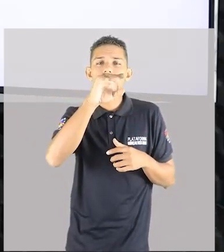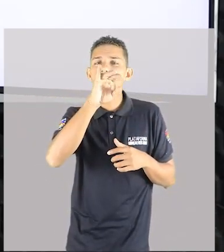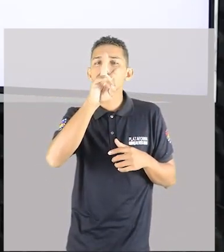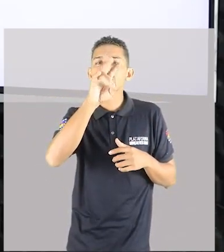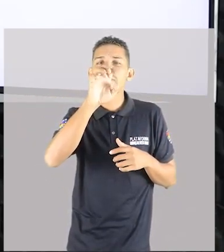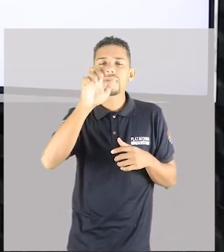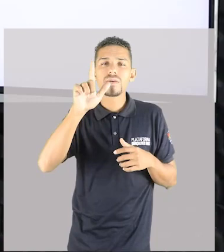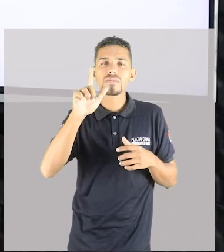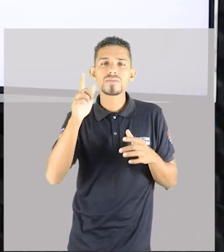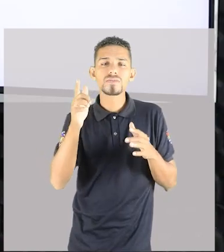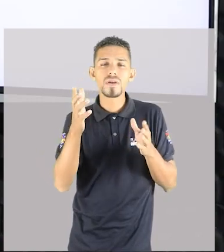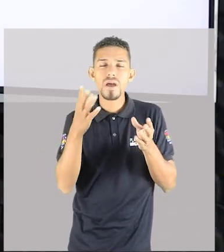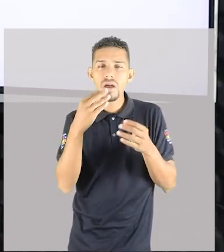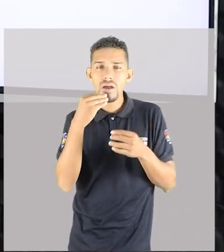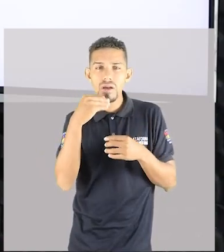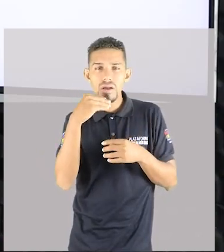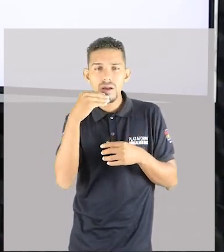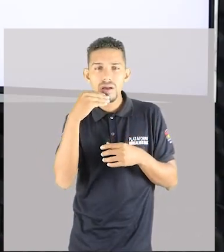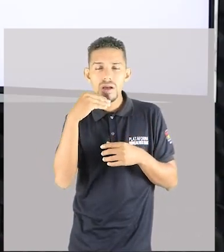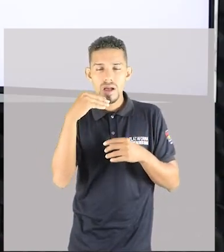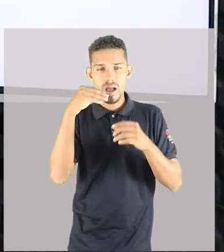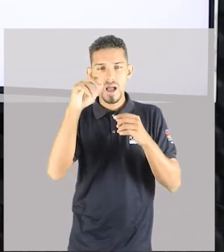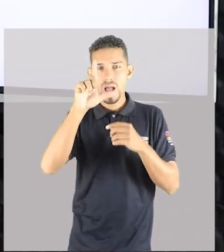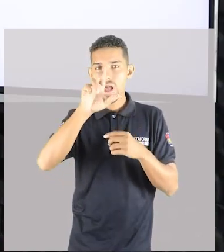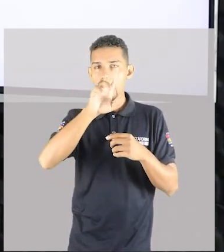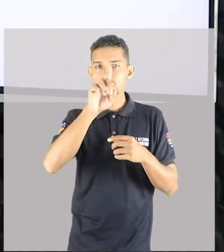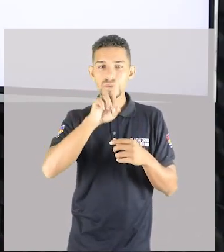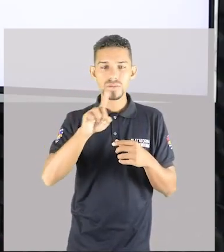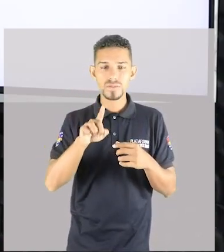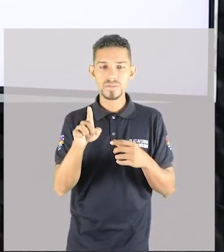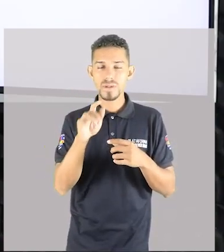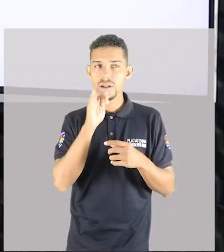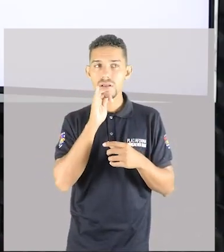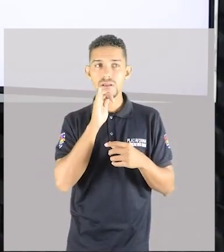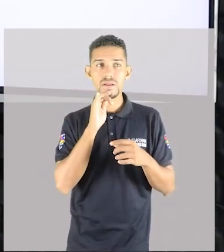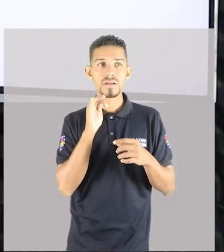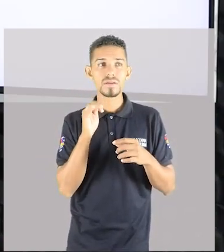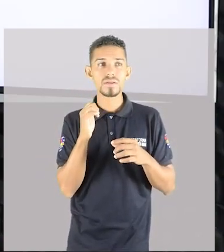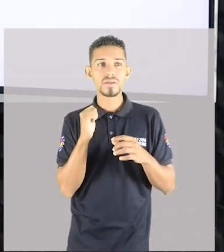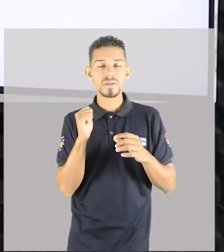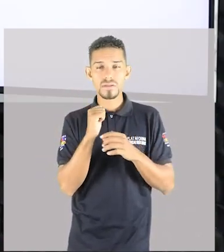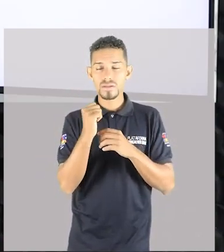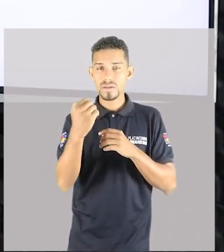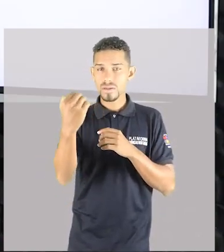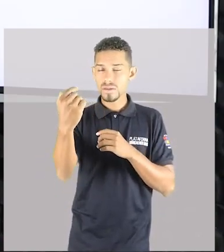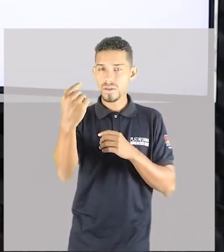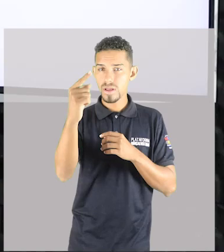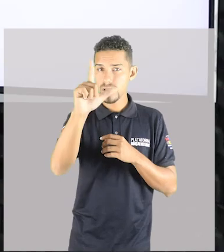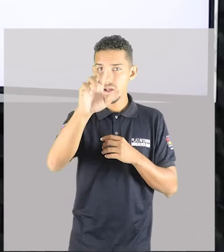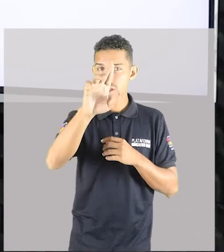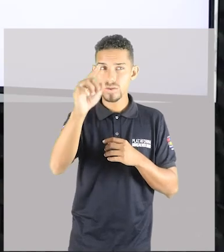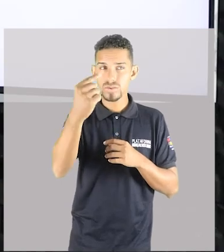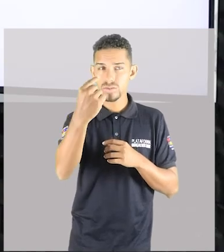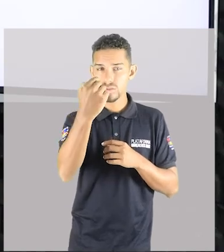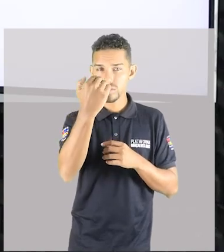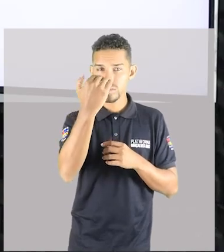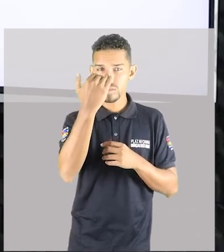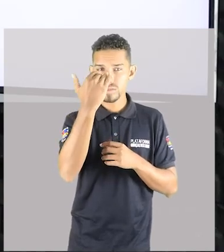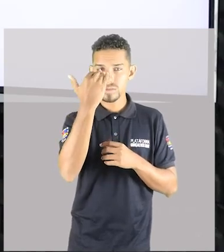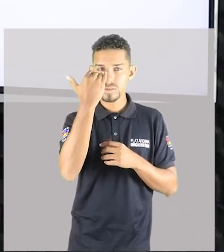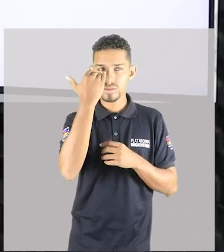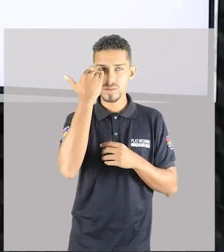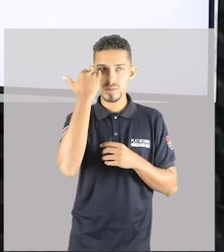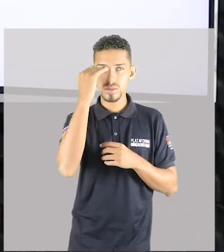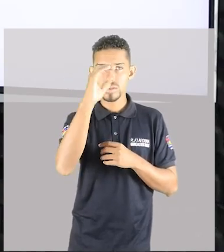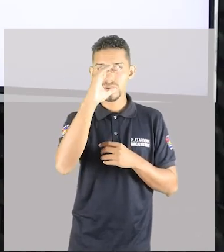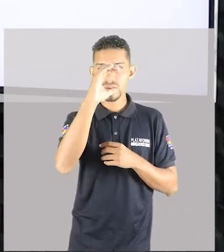fotorreceptora. Ela recebe esses pulsos elétricos, a luz, ó. A luz, ela entra aqui, ó, pela